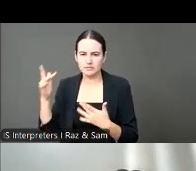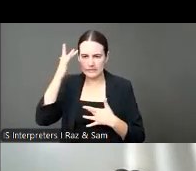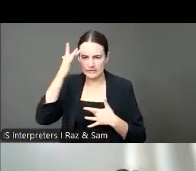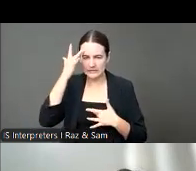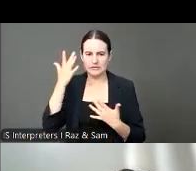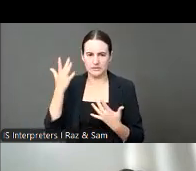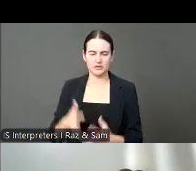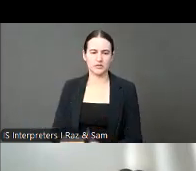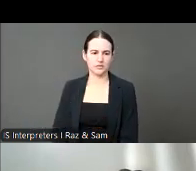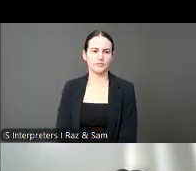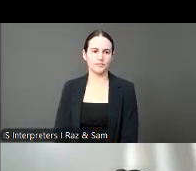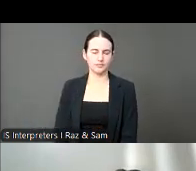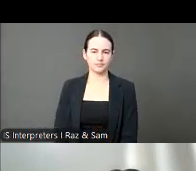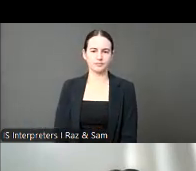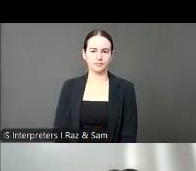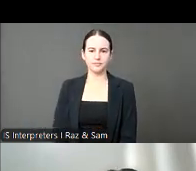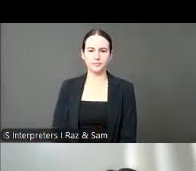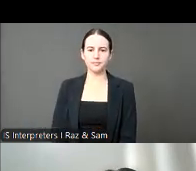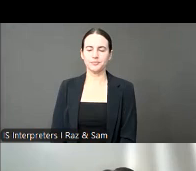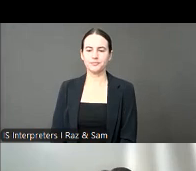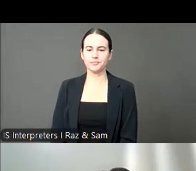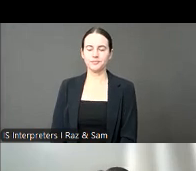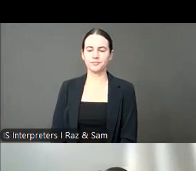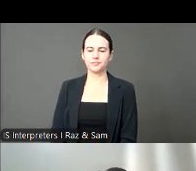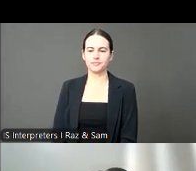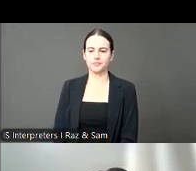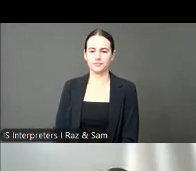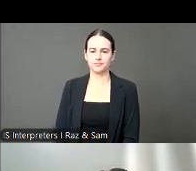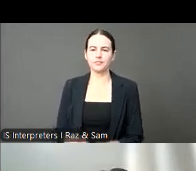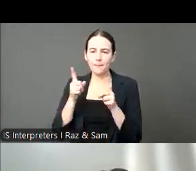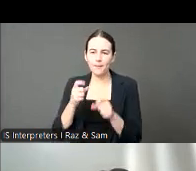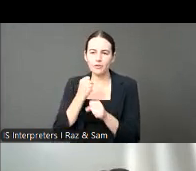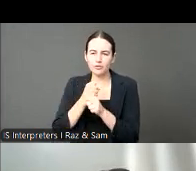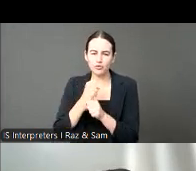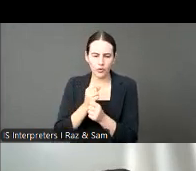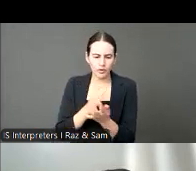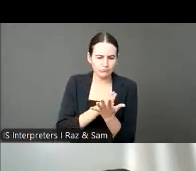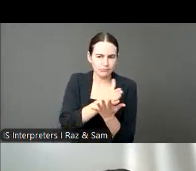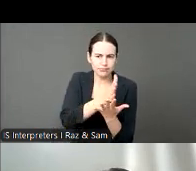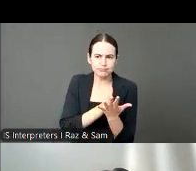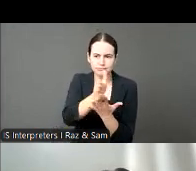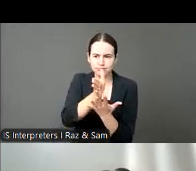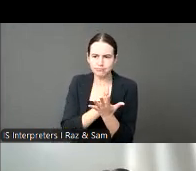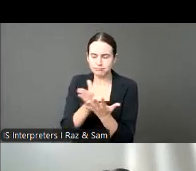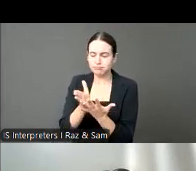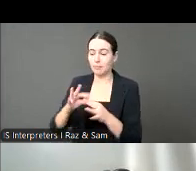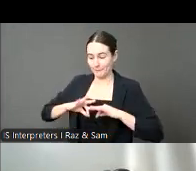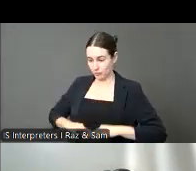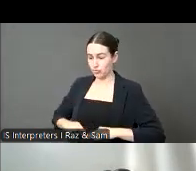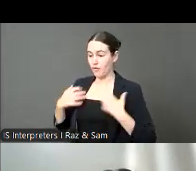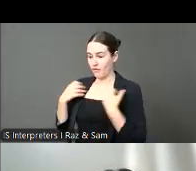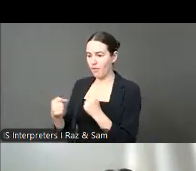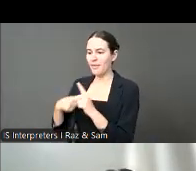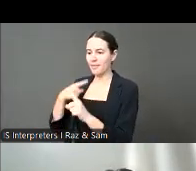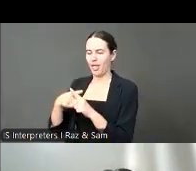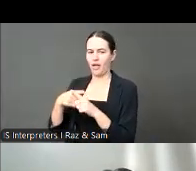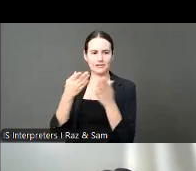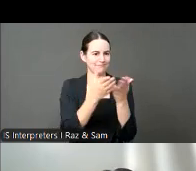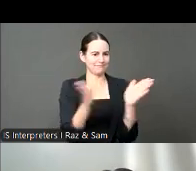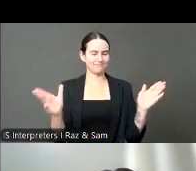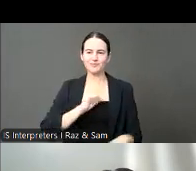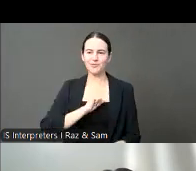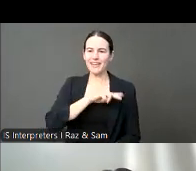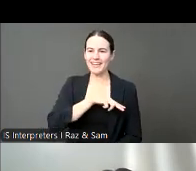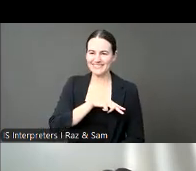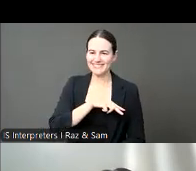governo federal e também a sociedade civil. Em 2023, pensando nisso, o presidente